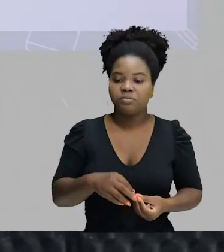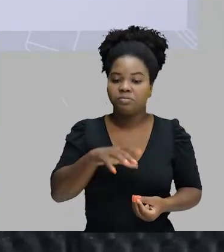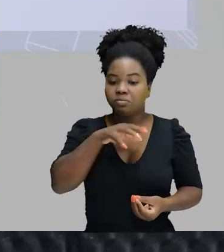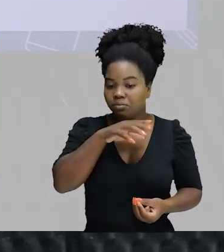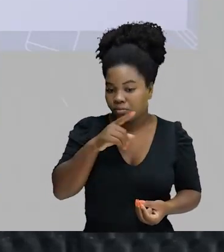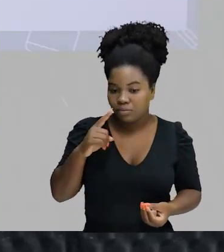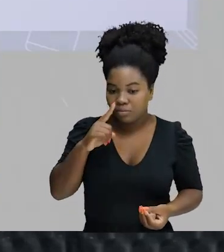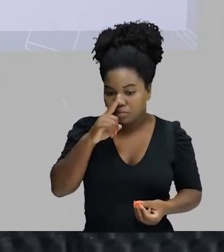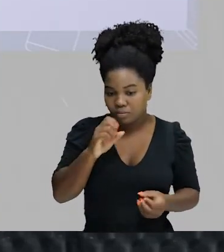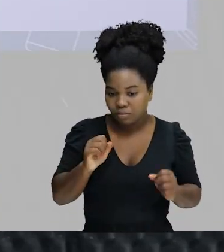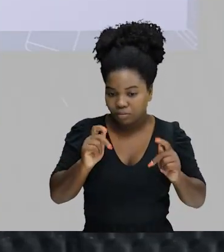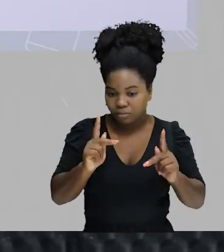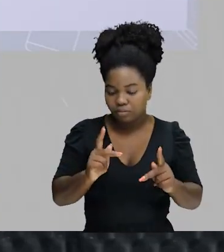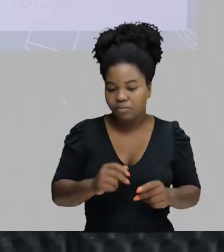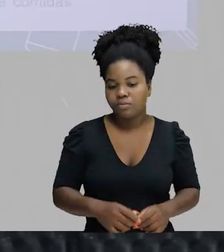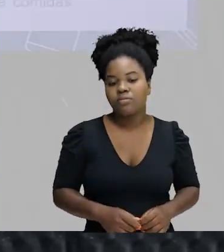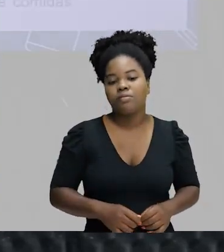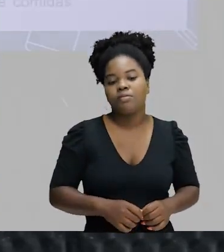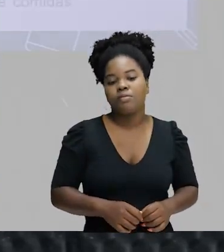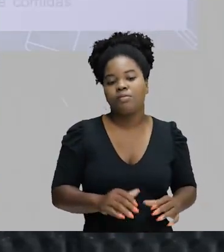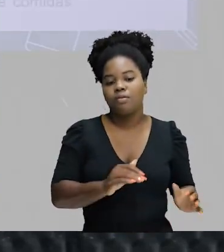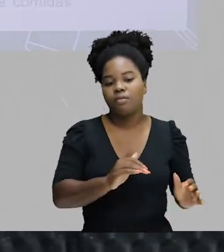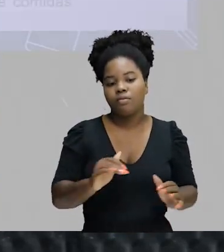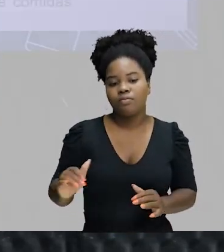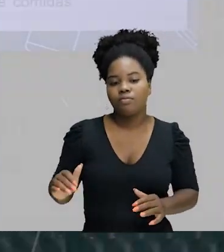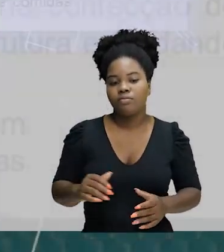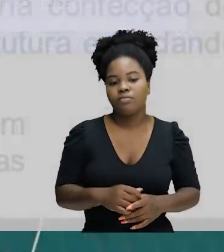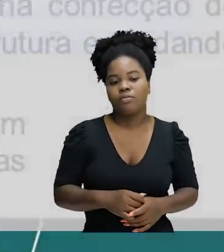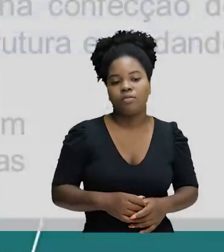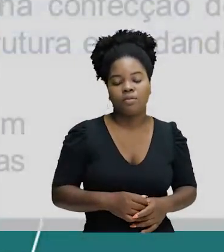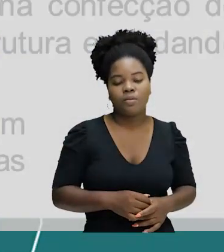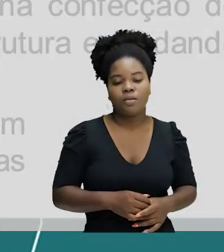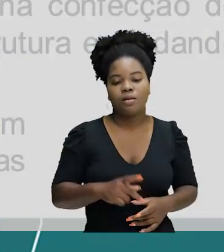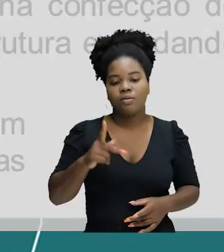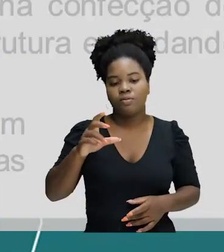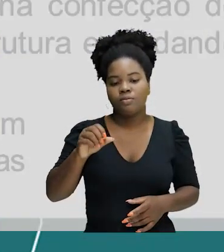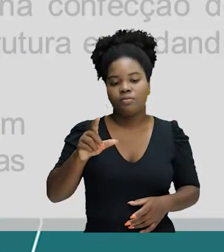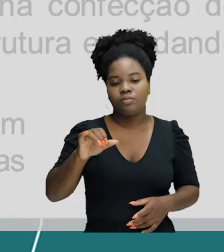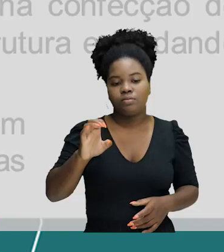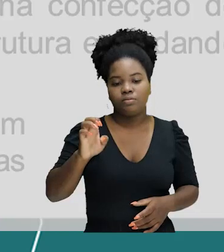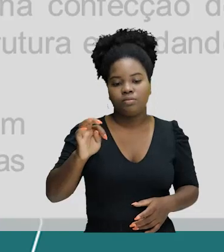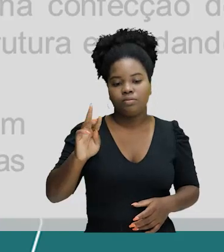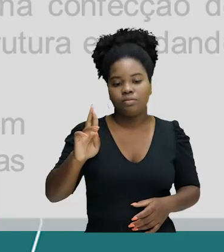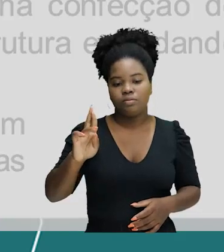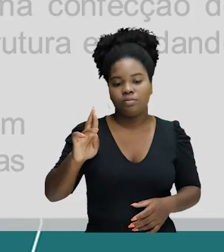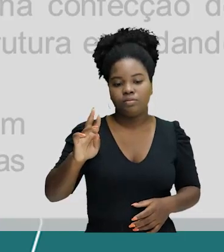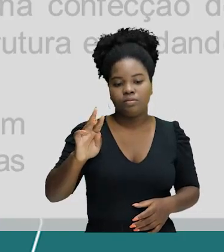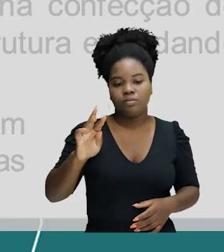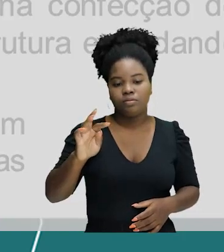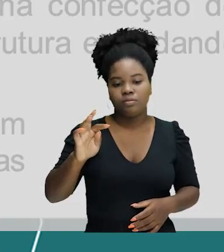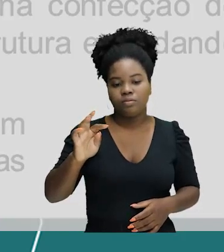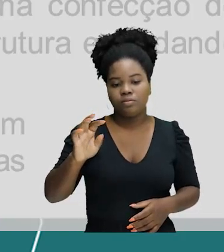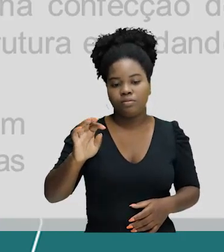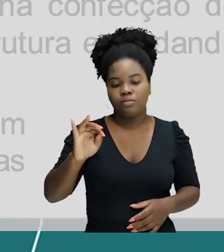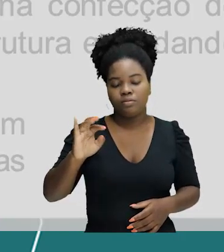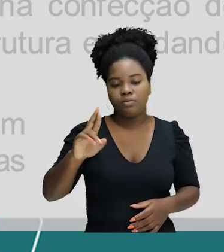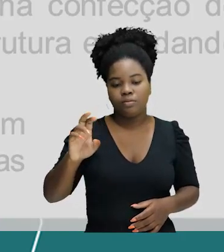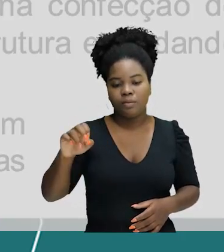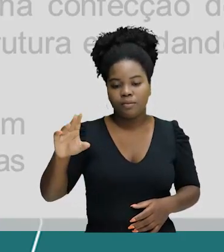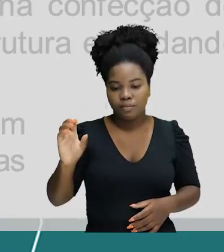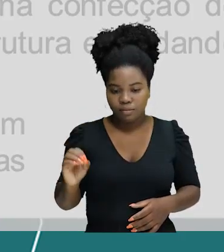com a queima desse material. Mais um polímero vinílico, o